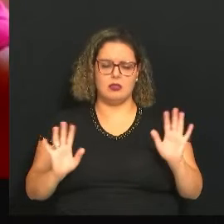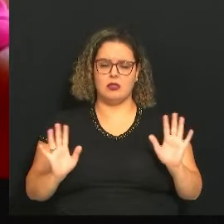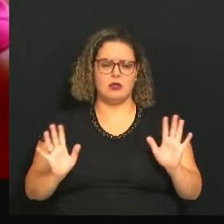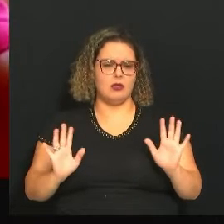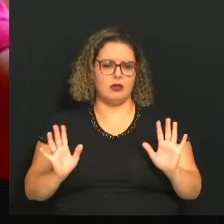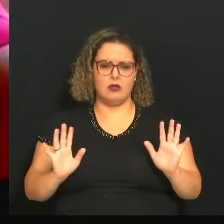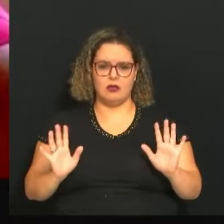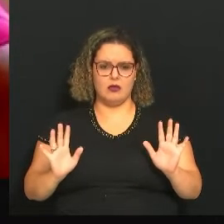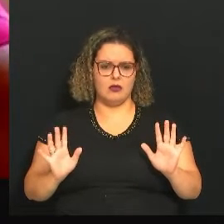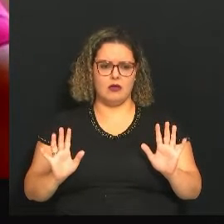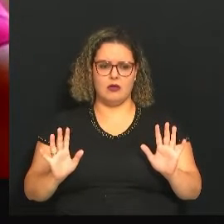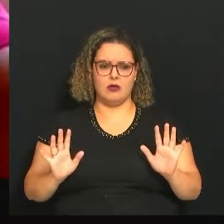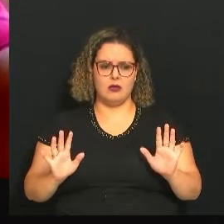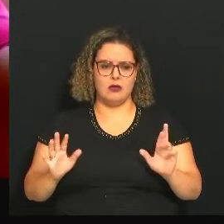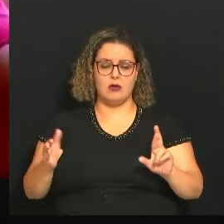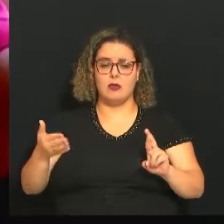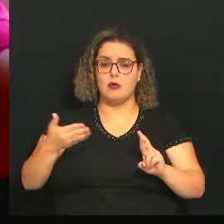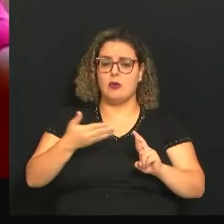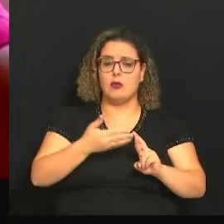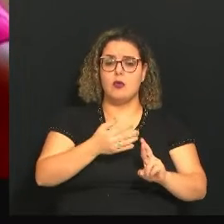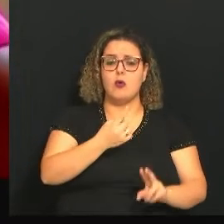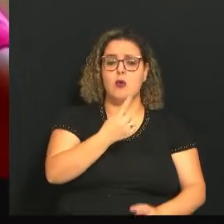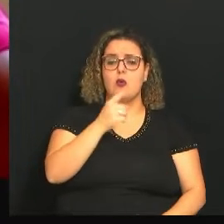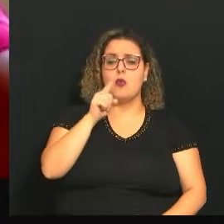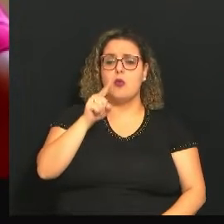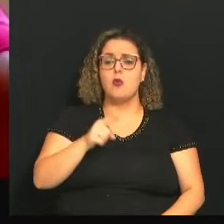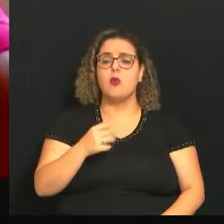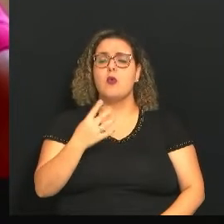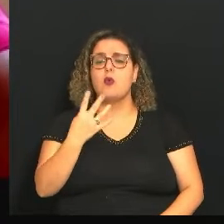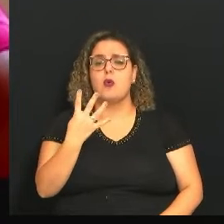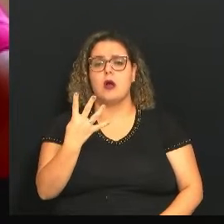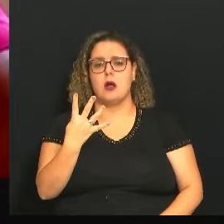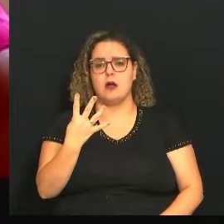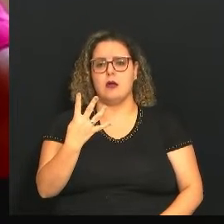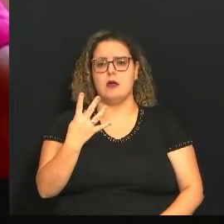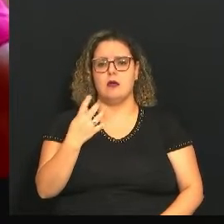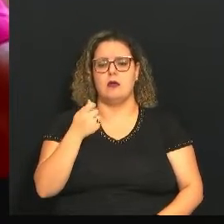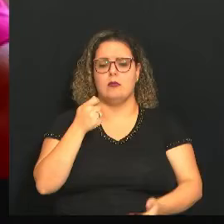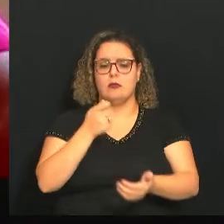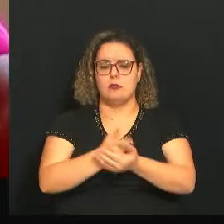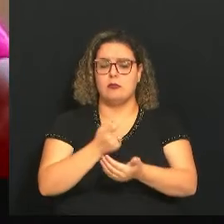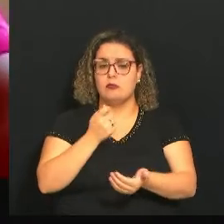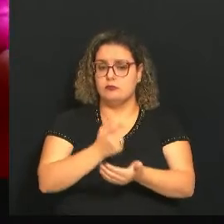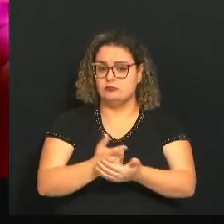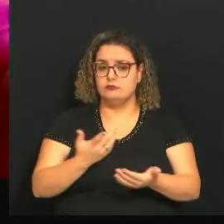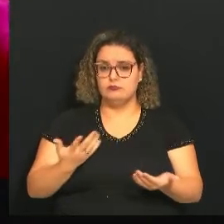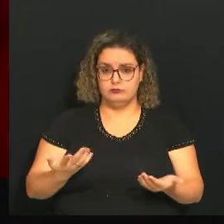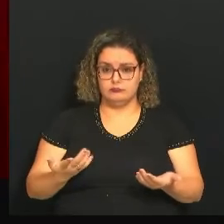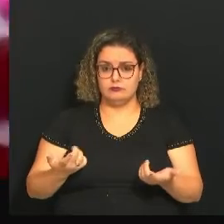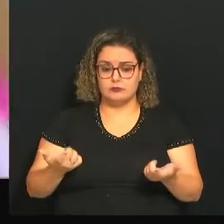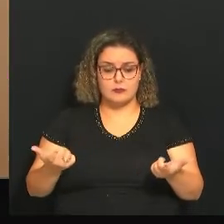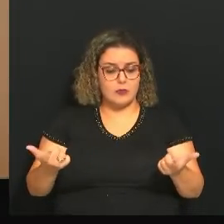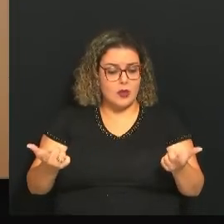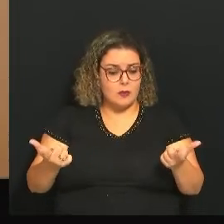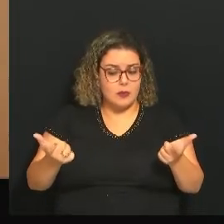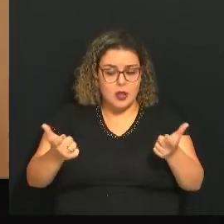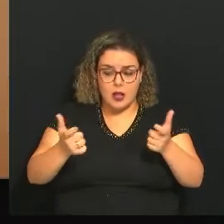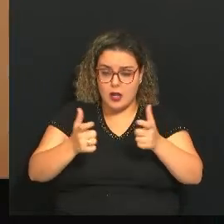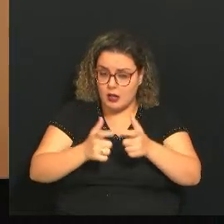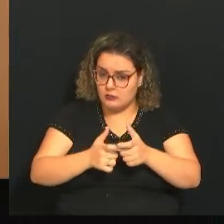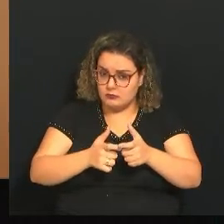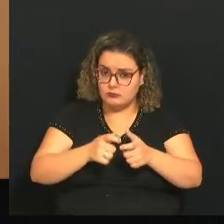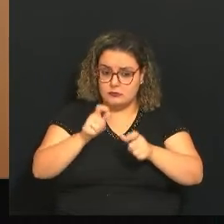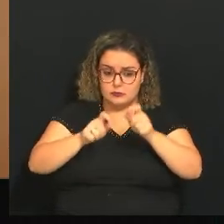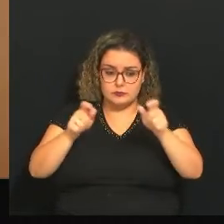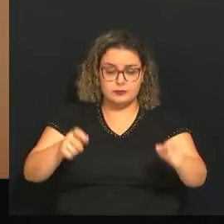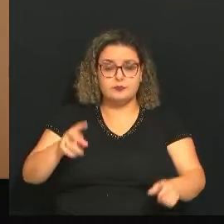aí representa 1/4 de uma folha de pagamento. Ou seja, ele tem o menor gasto com folha da